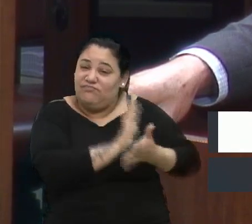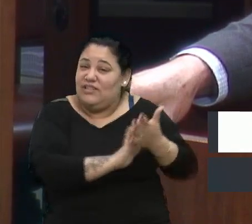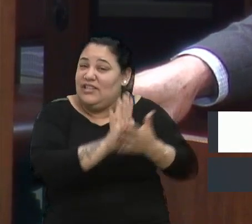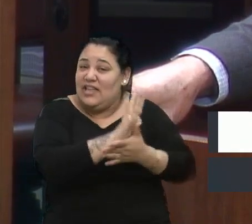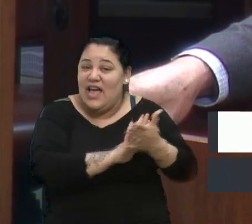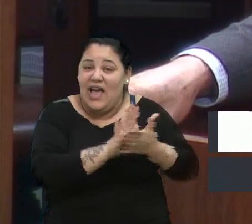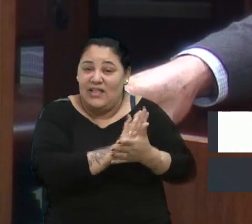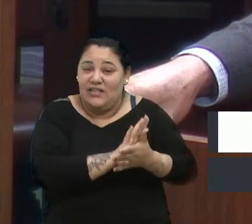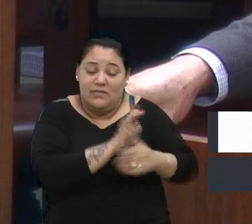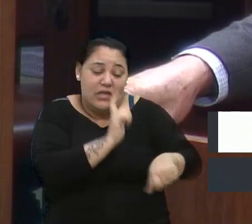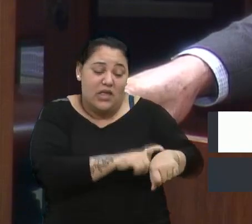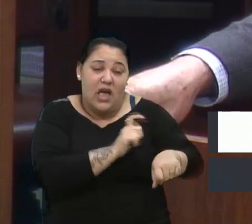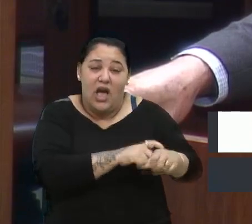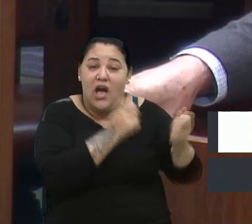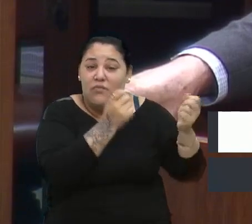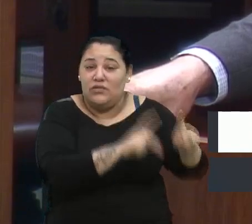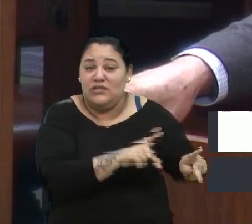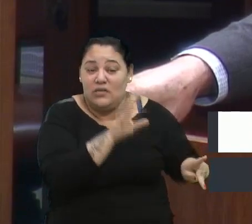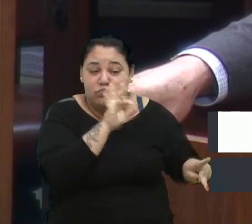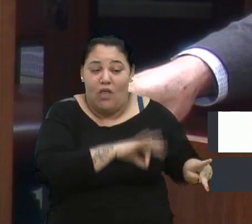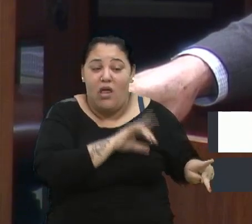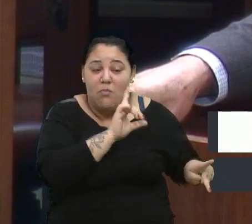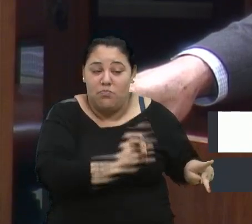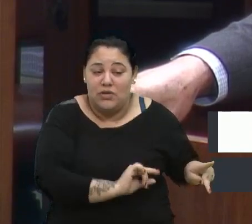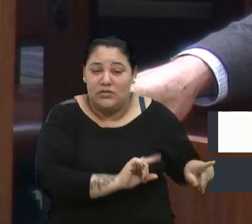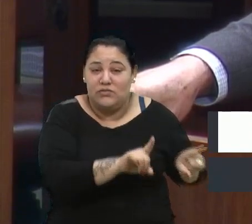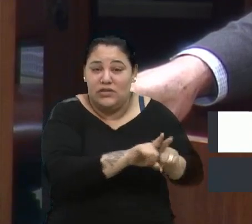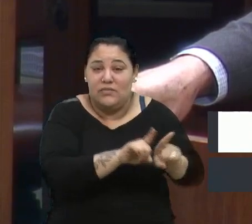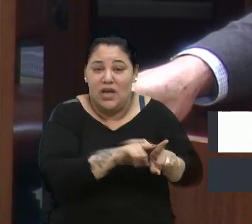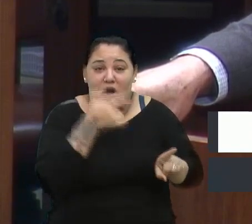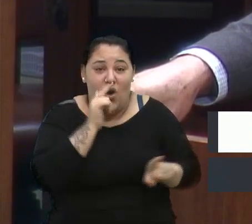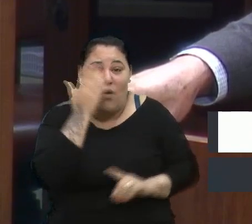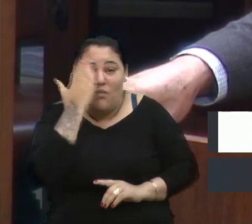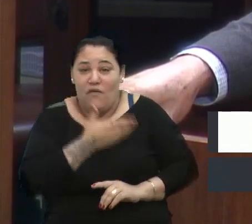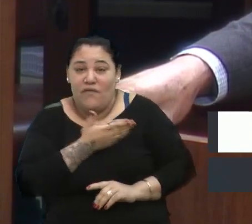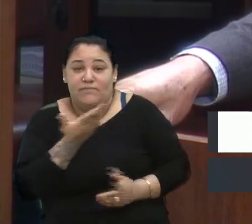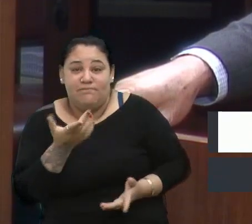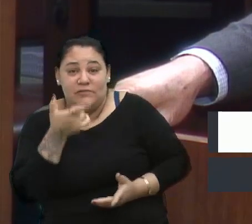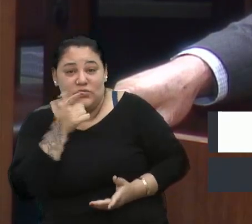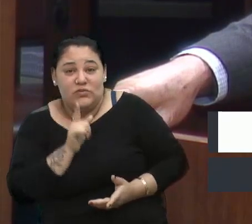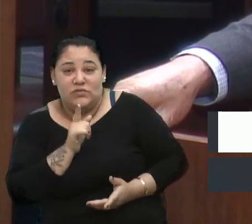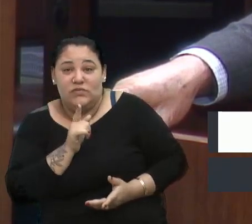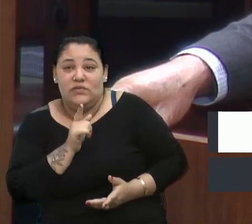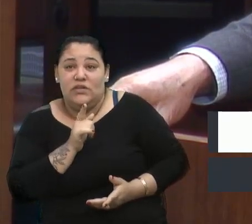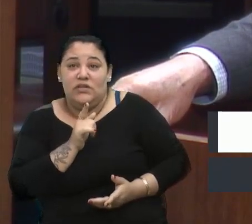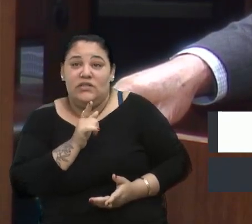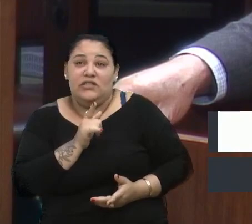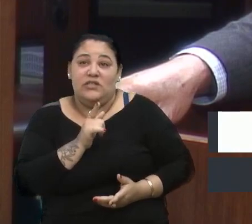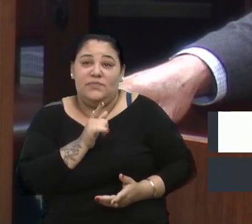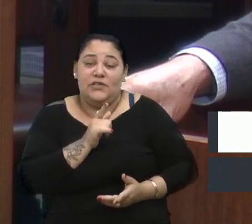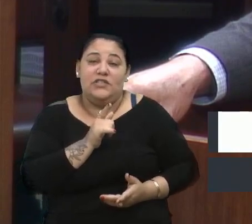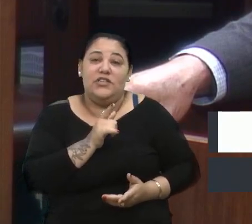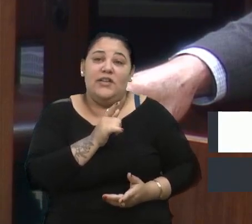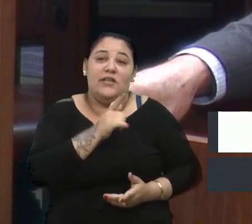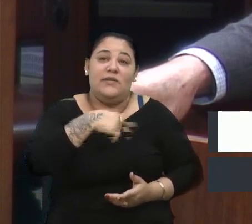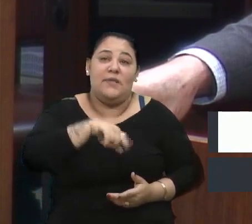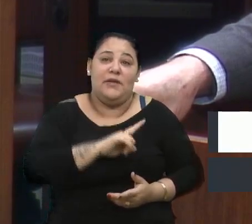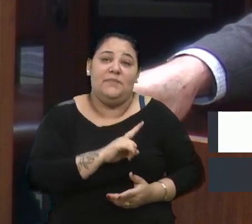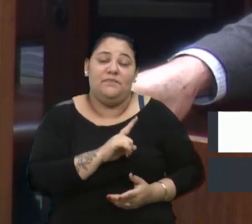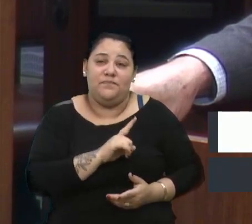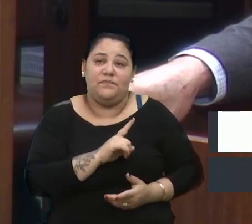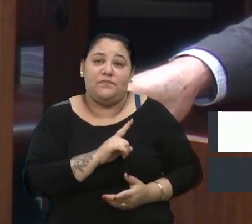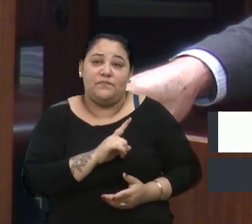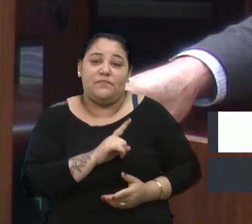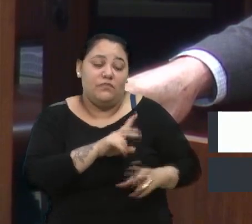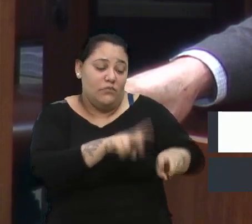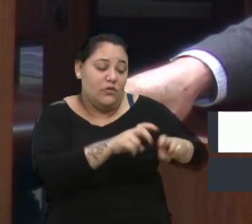se aposenta com um salário mínimo, quando consegue provar, quando consegue provar que é agricultor ou não. Então,